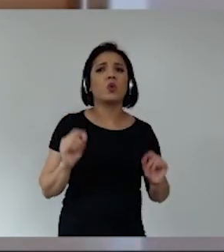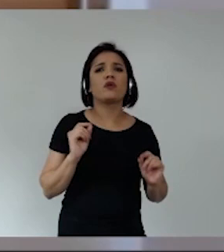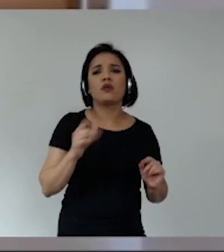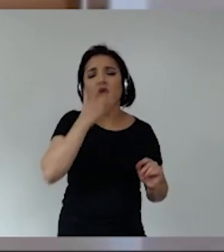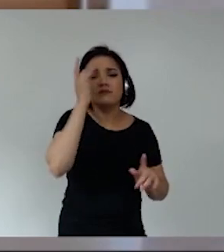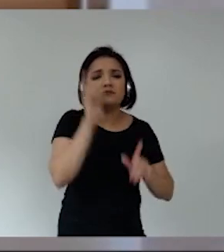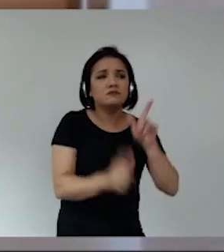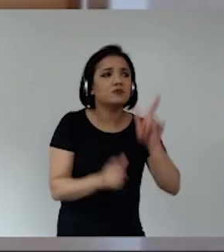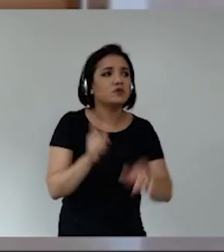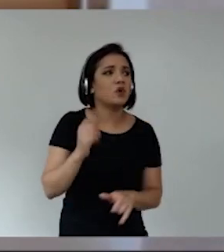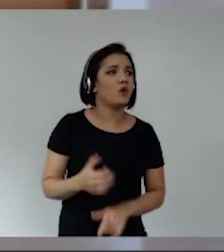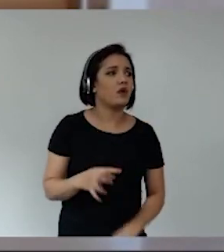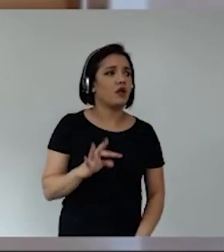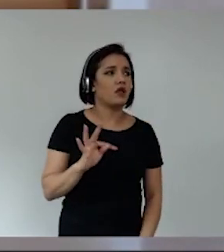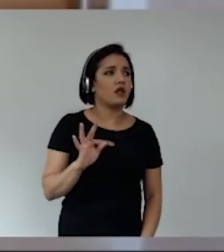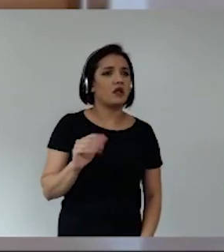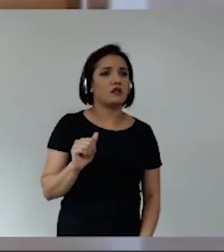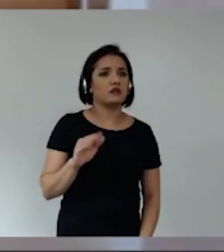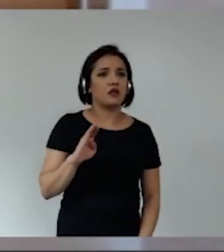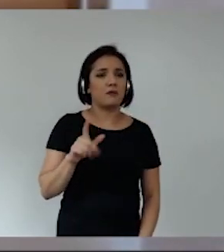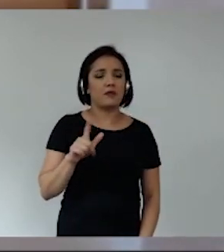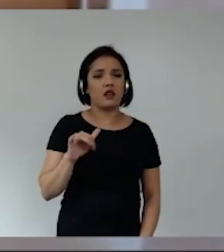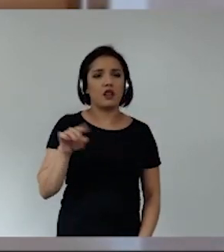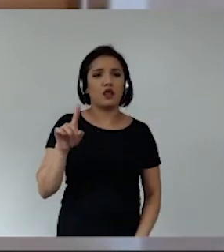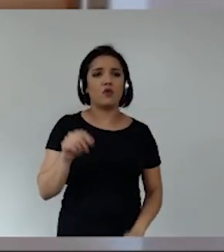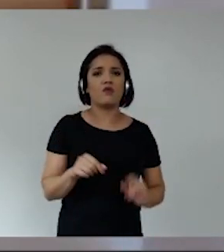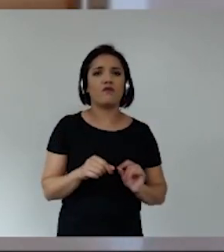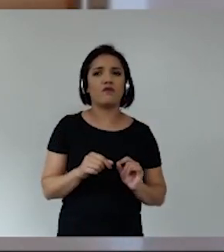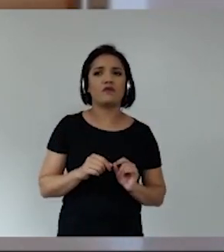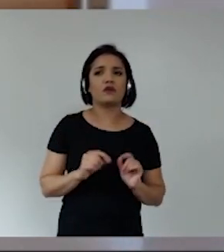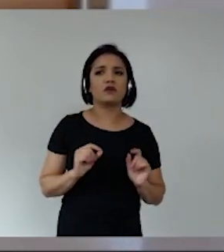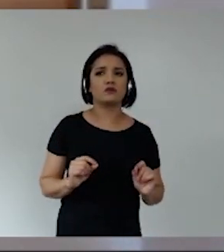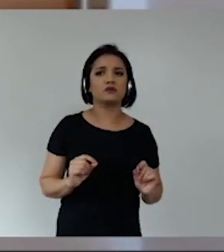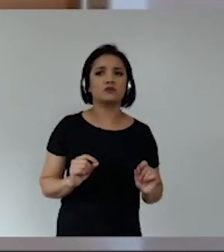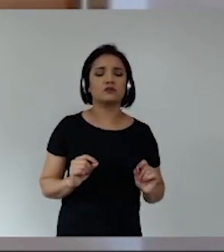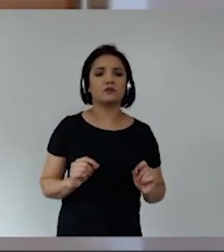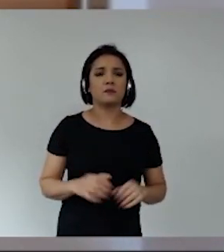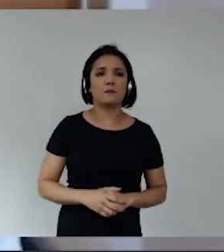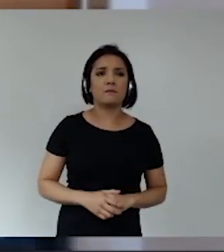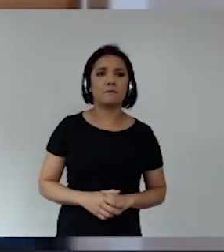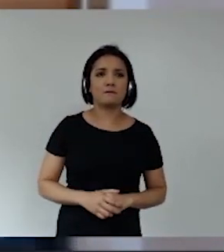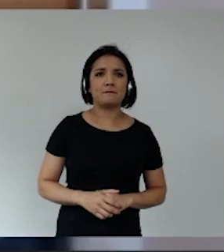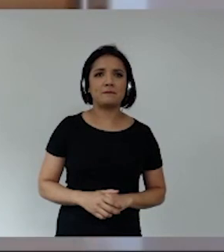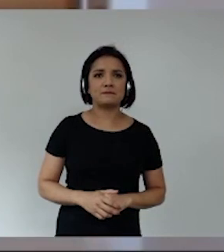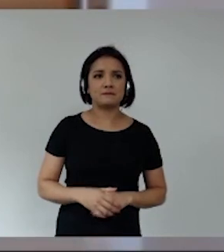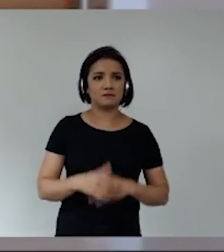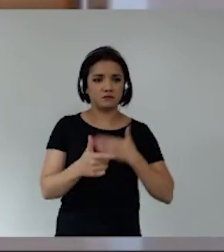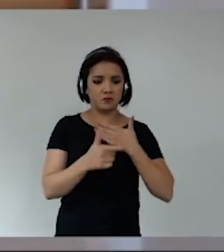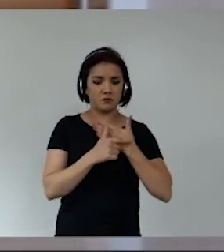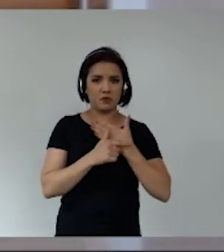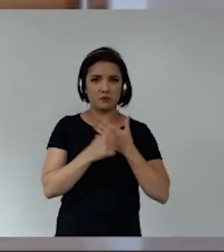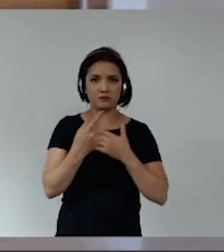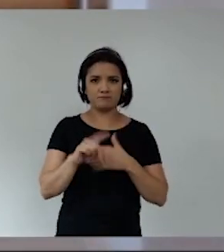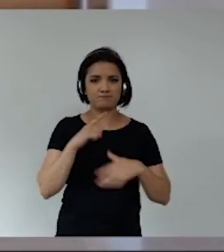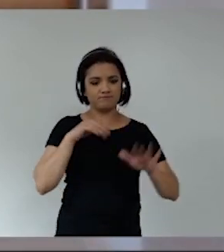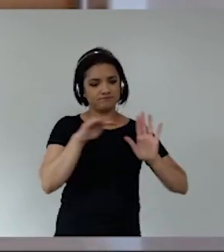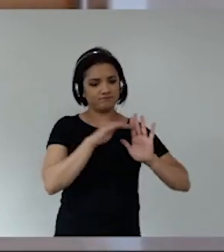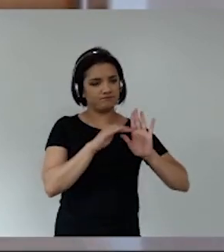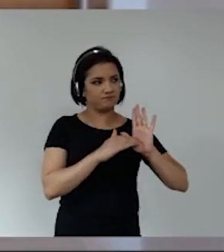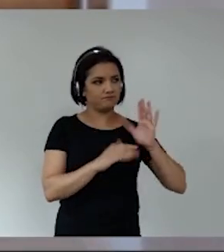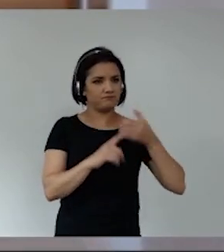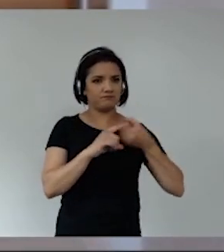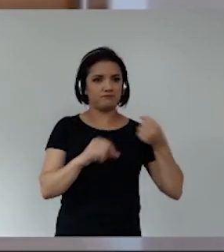execução, o que o tabelião faz durante o procedimento de execução extrajudicial? As funções dele estão listadas no artigo